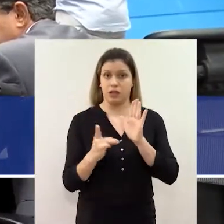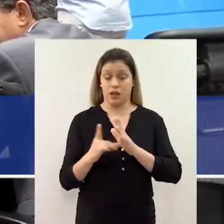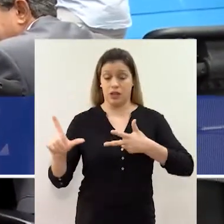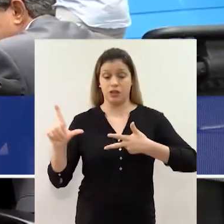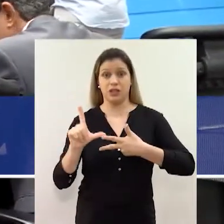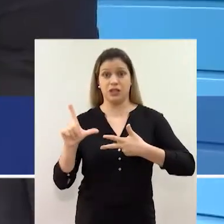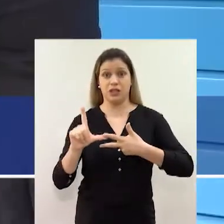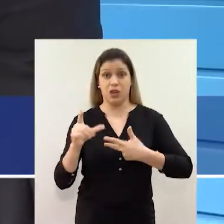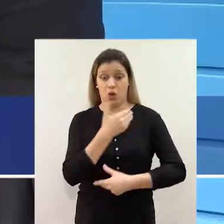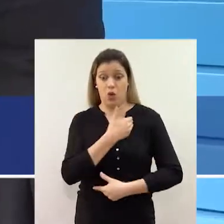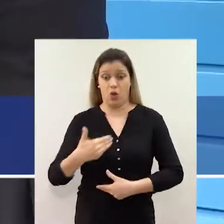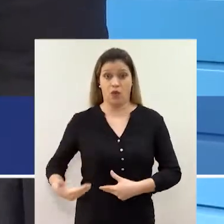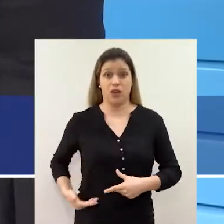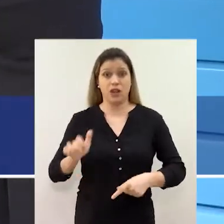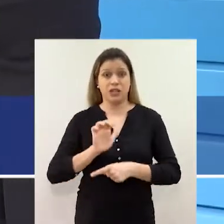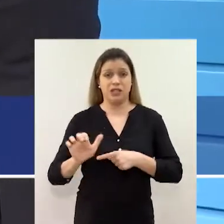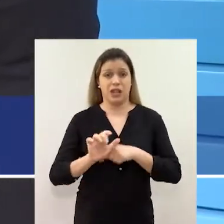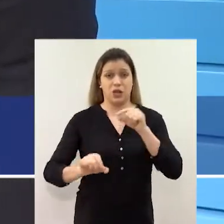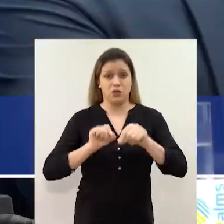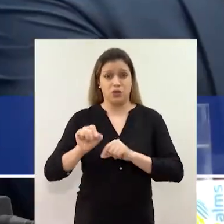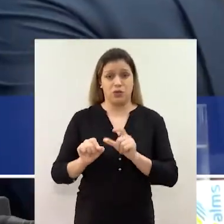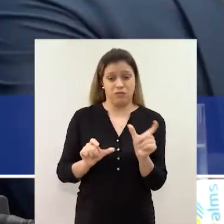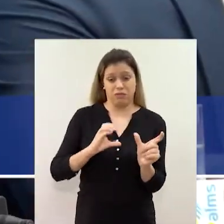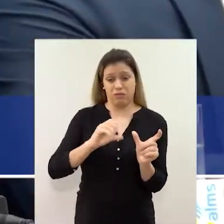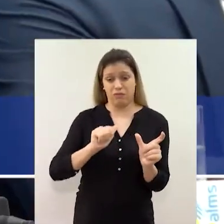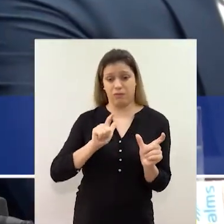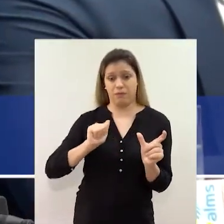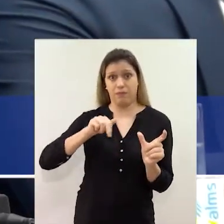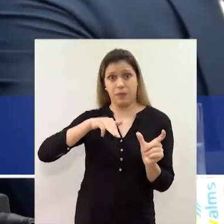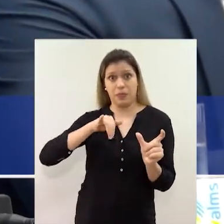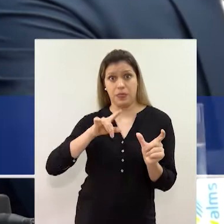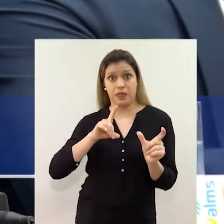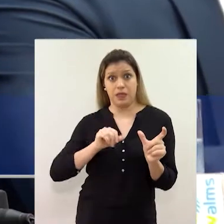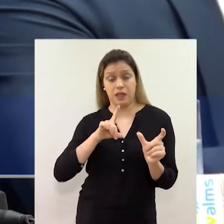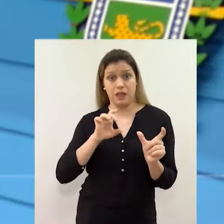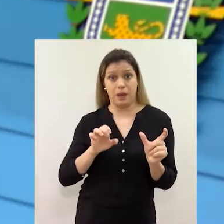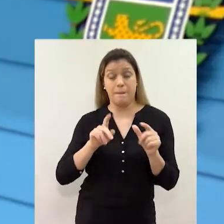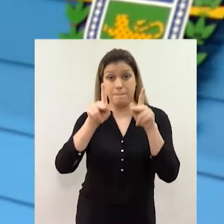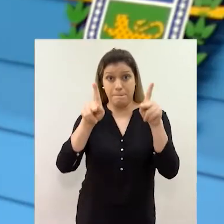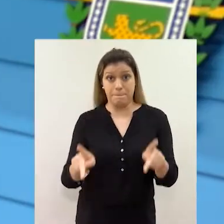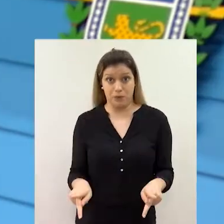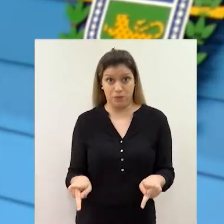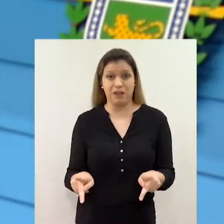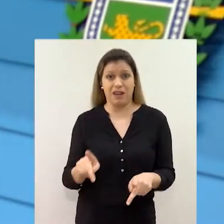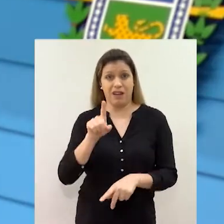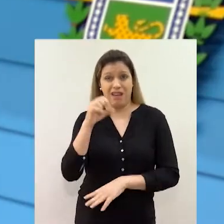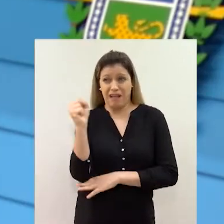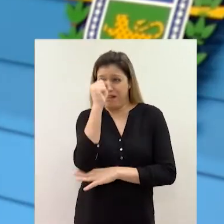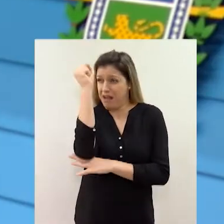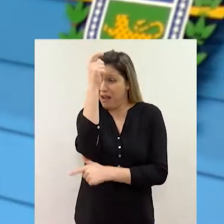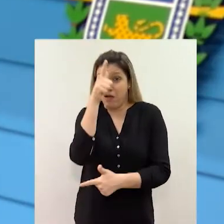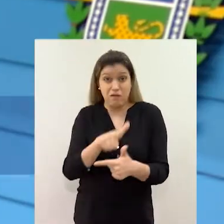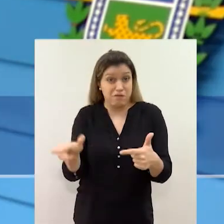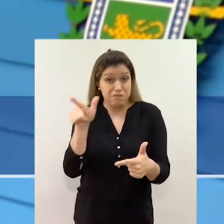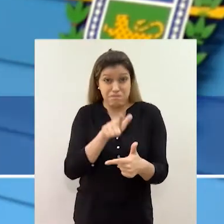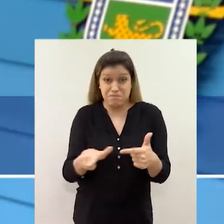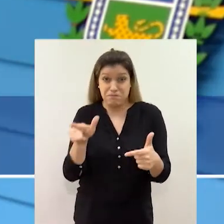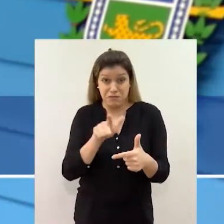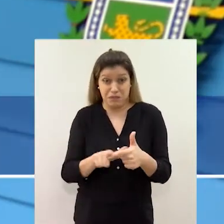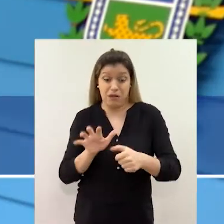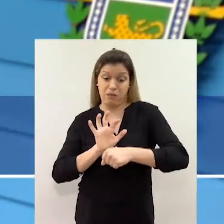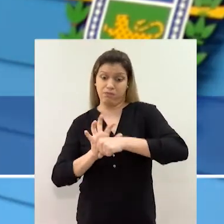legislativo do governo do estado de calamidade pública para o coronavírus. O decreto entregue pelo governador